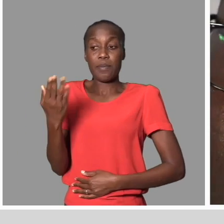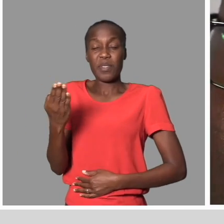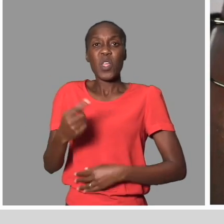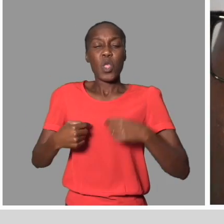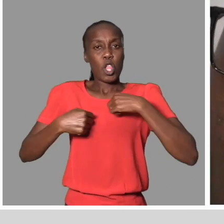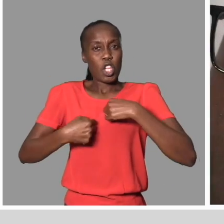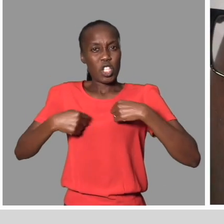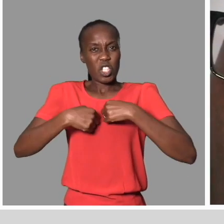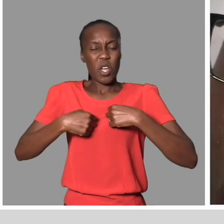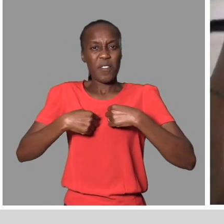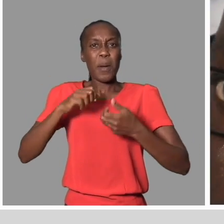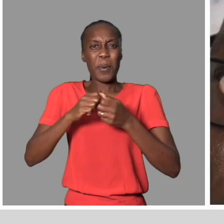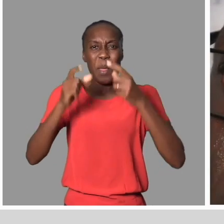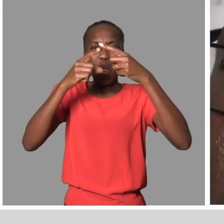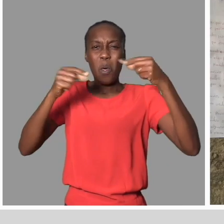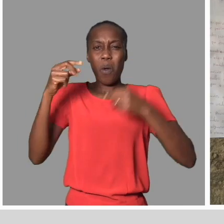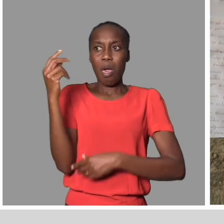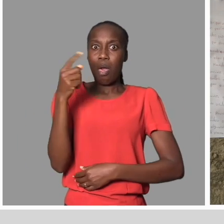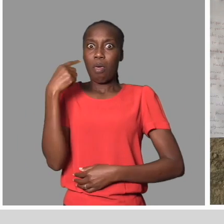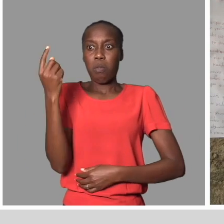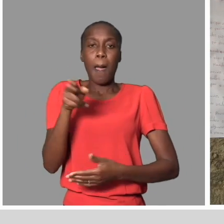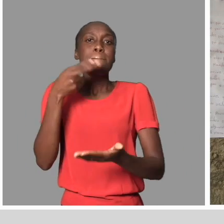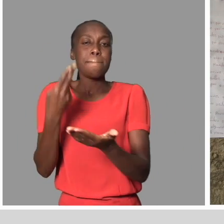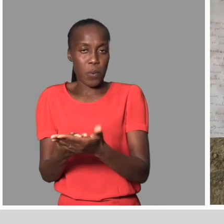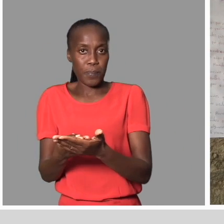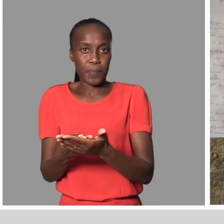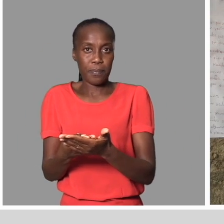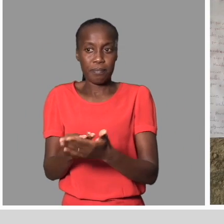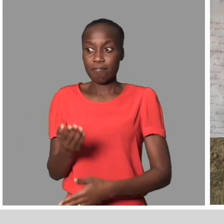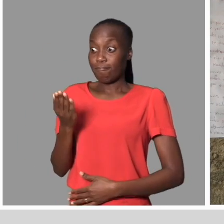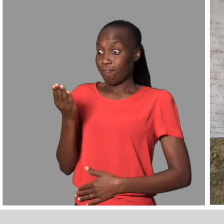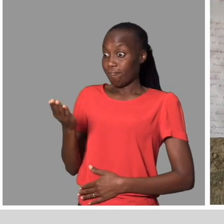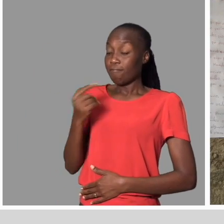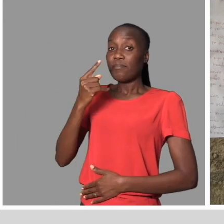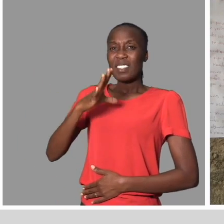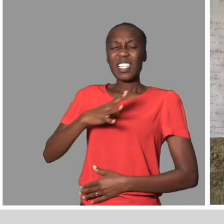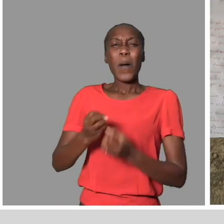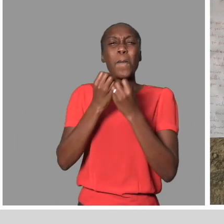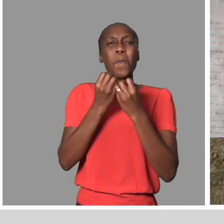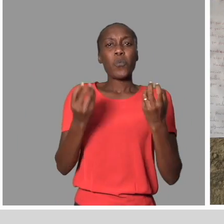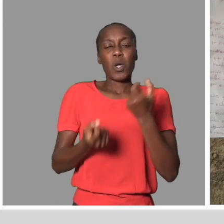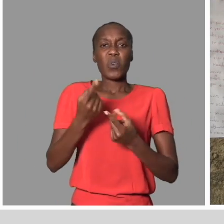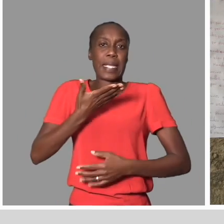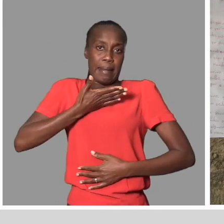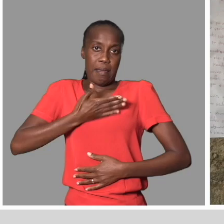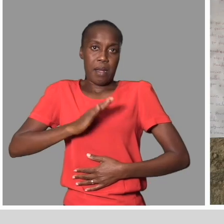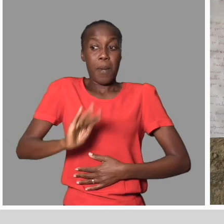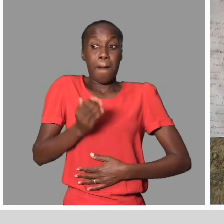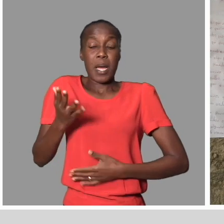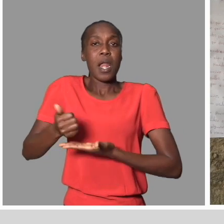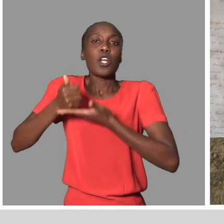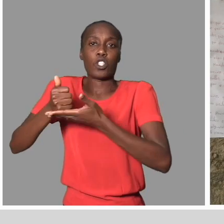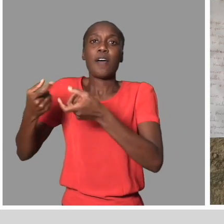elas sofrem de epilepsia. Há muita coisa que temos como necessidade para esta família.